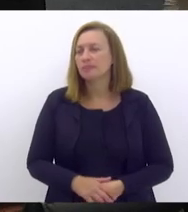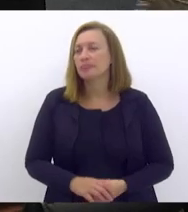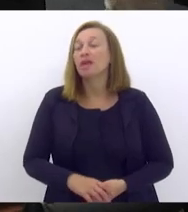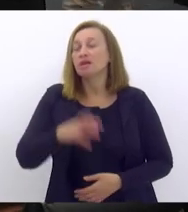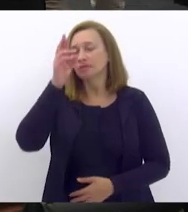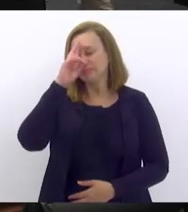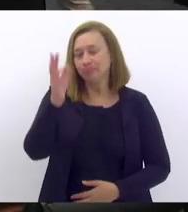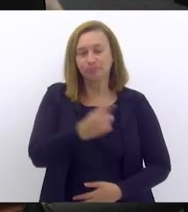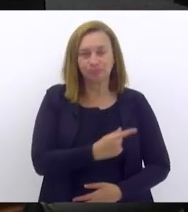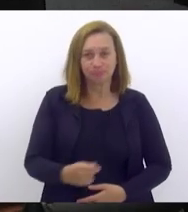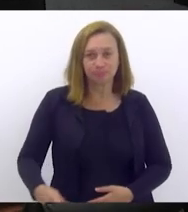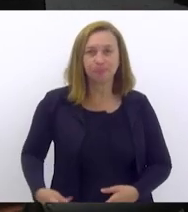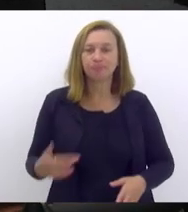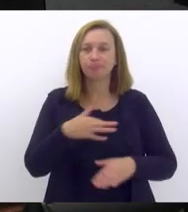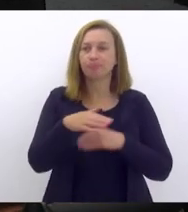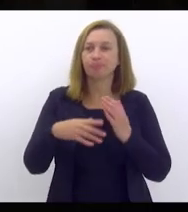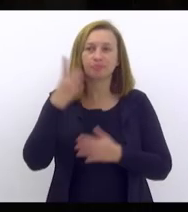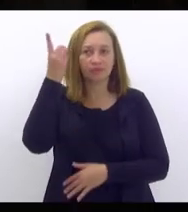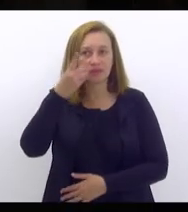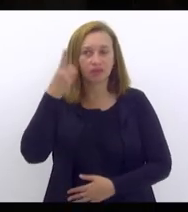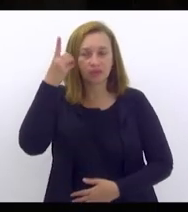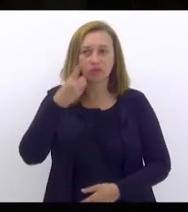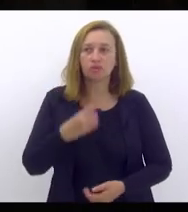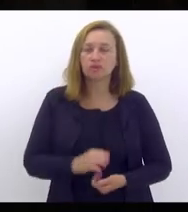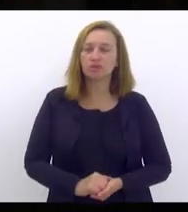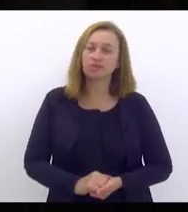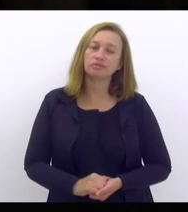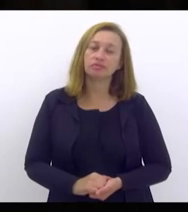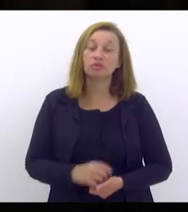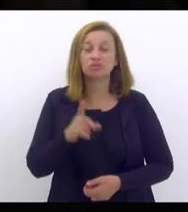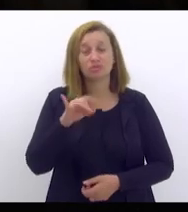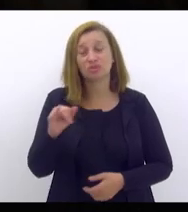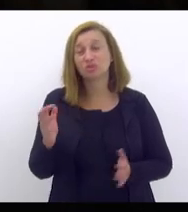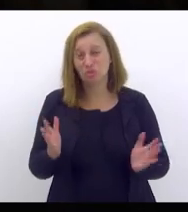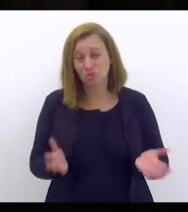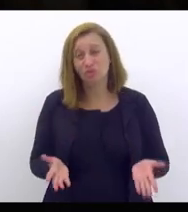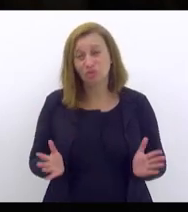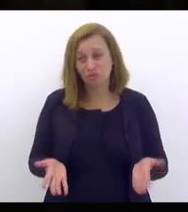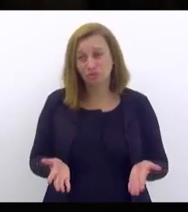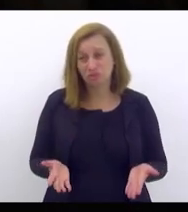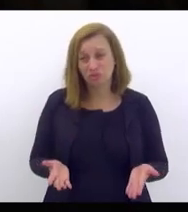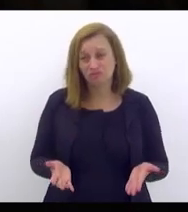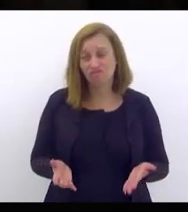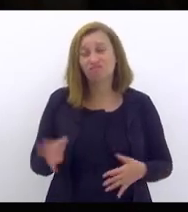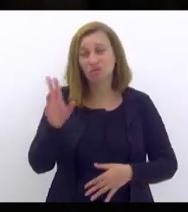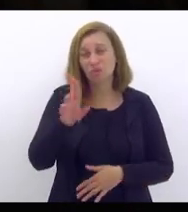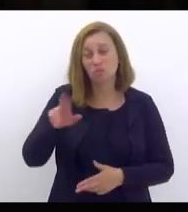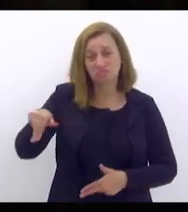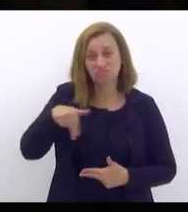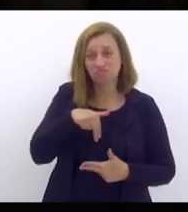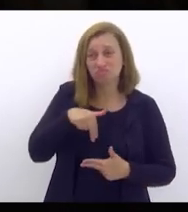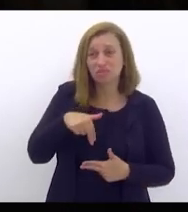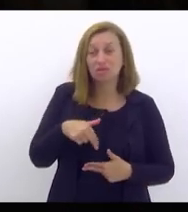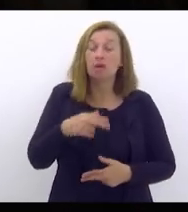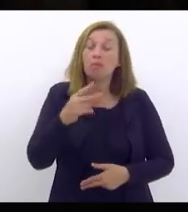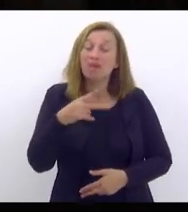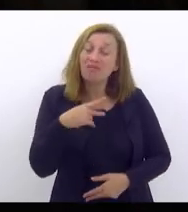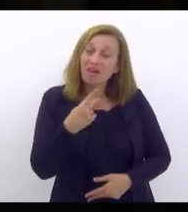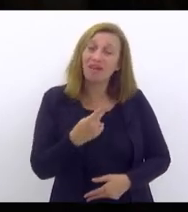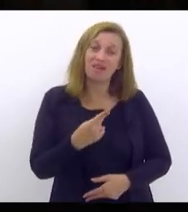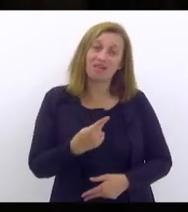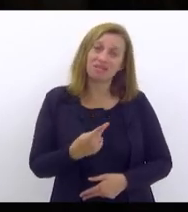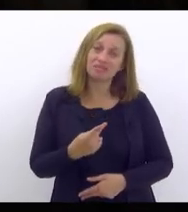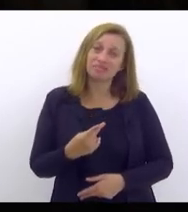Senhor presidente, senhoras deputadas, senhores deputados, no dia de hoje venho fazer uso dessa tribuna para dizer